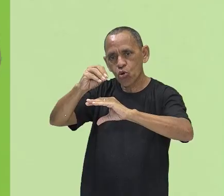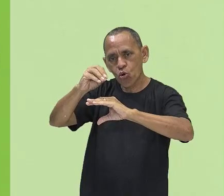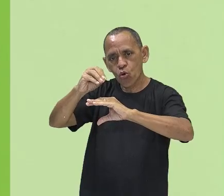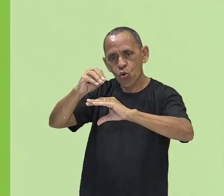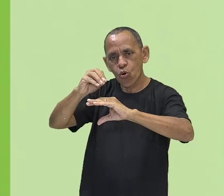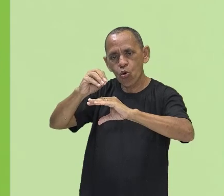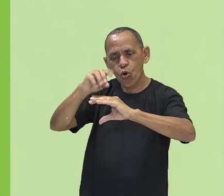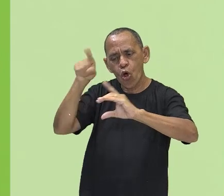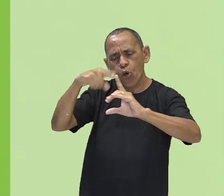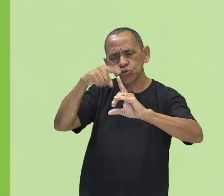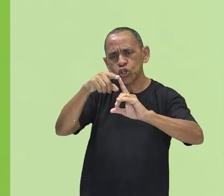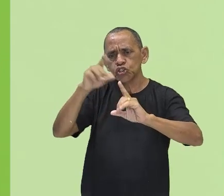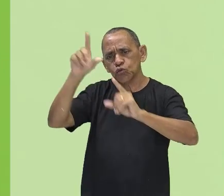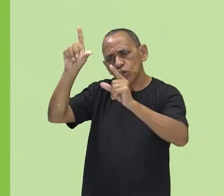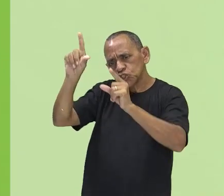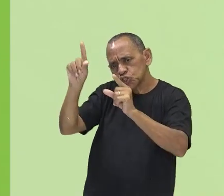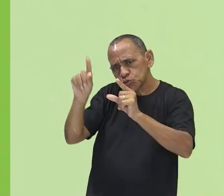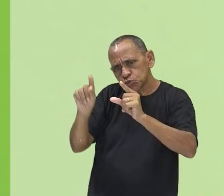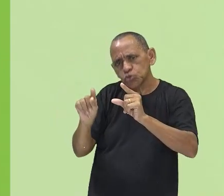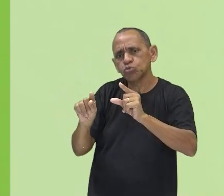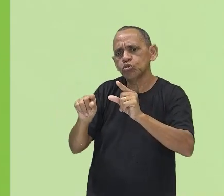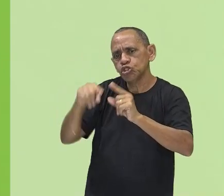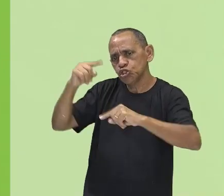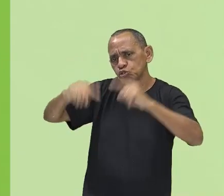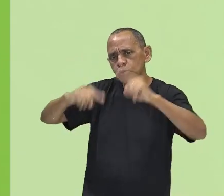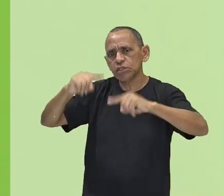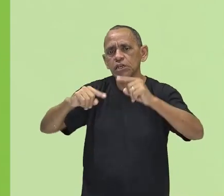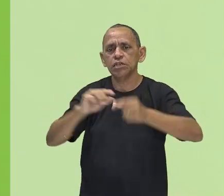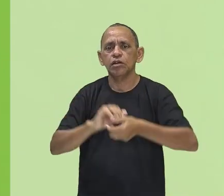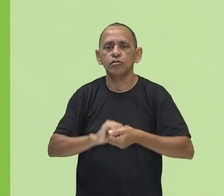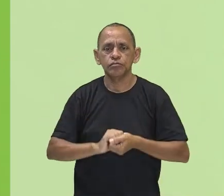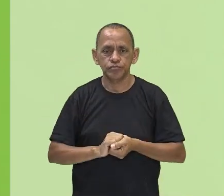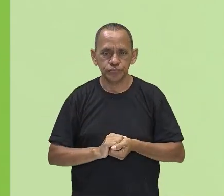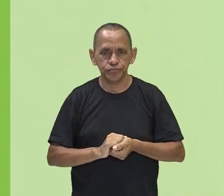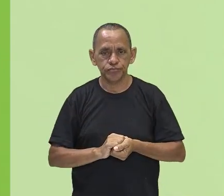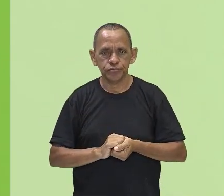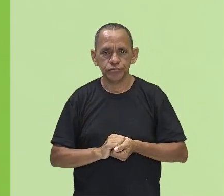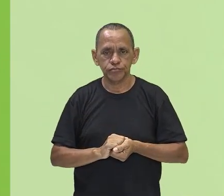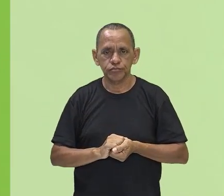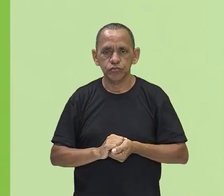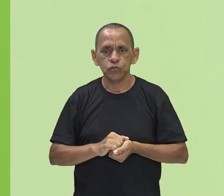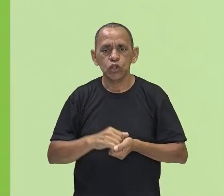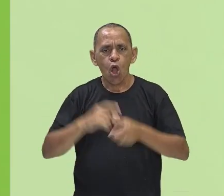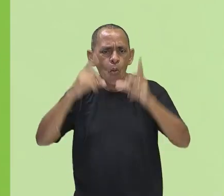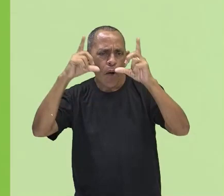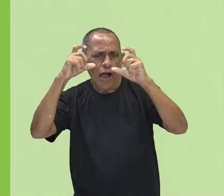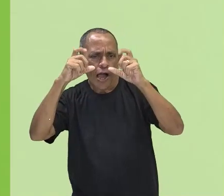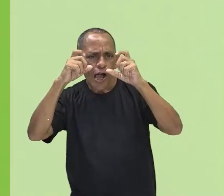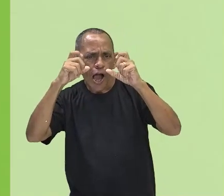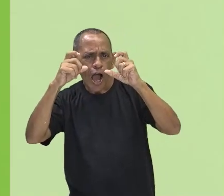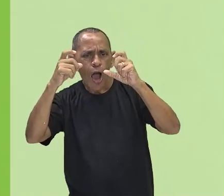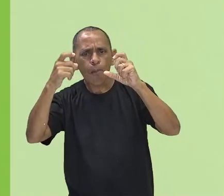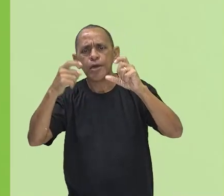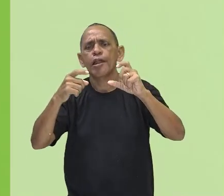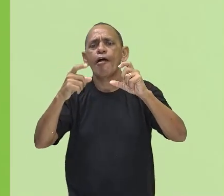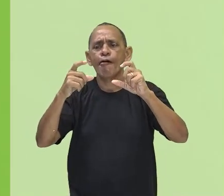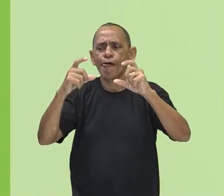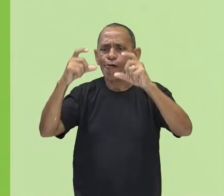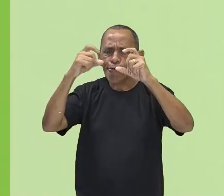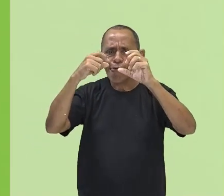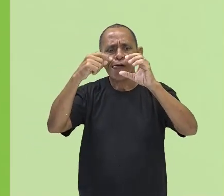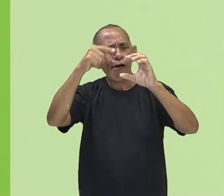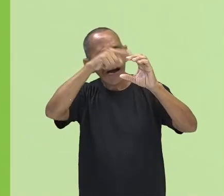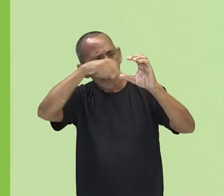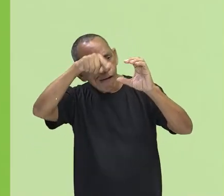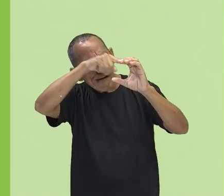só, quando nós temos ali uma lente de uma câmera, não é? Ou uma lente qualquer, uma lente divergente, o que você faz? Quando